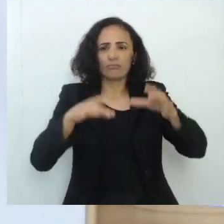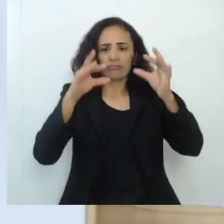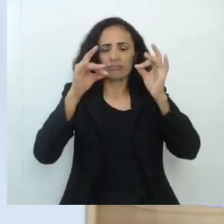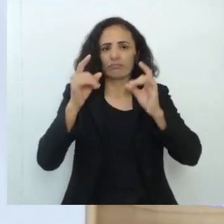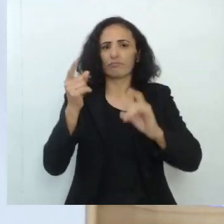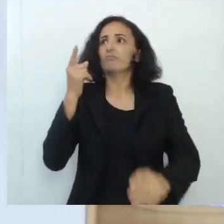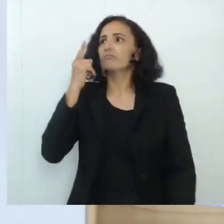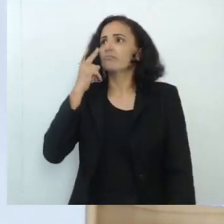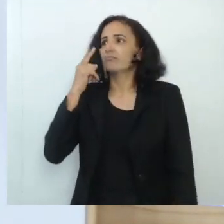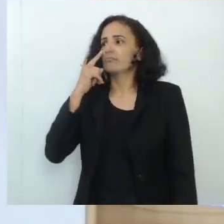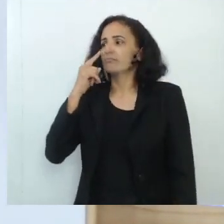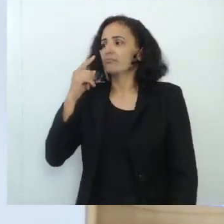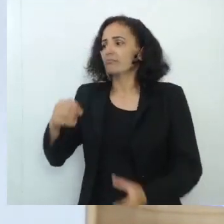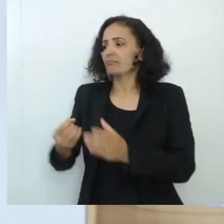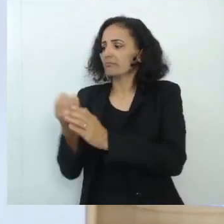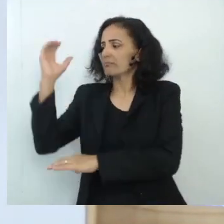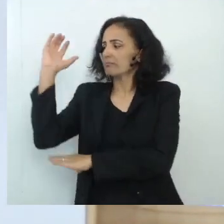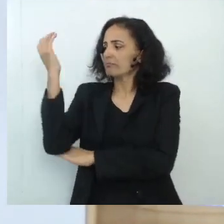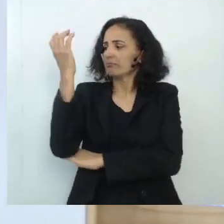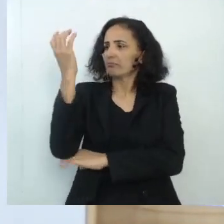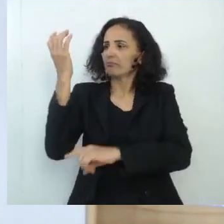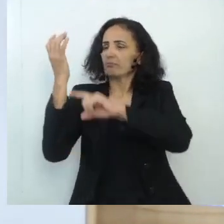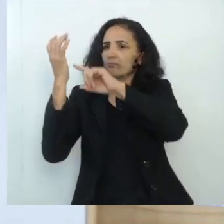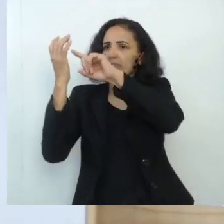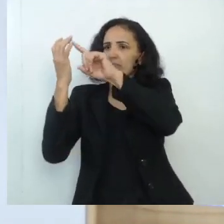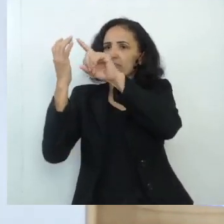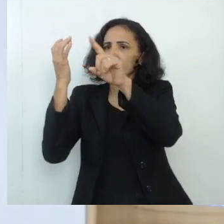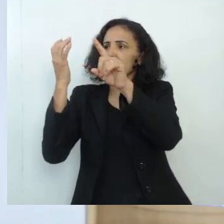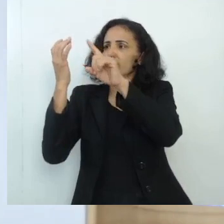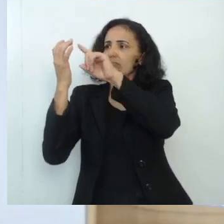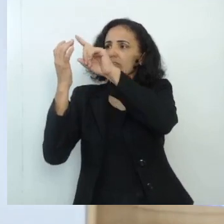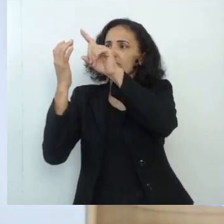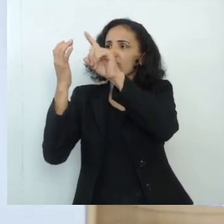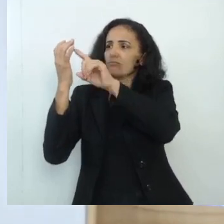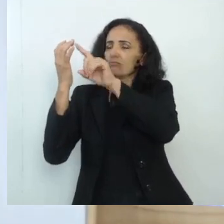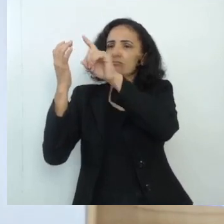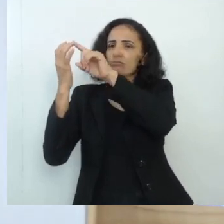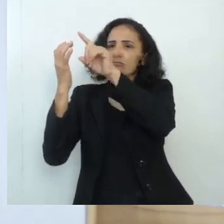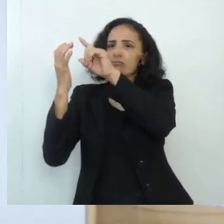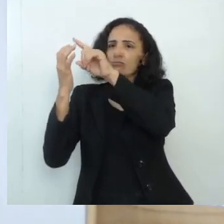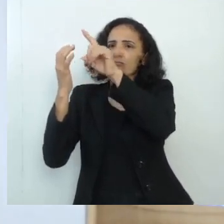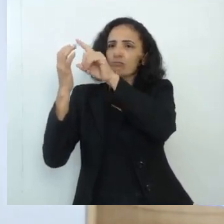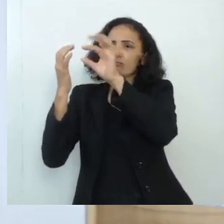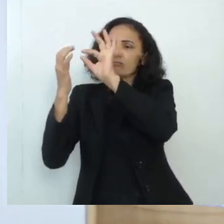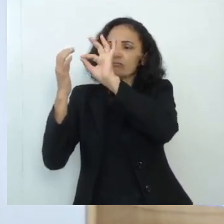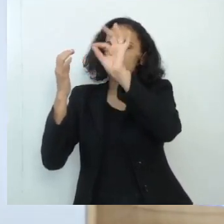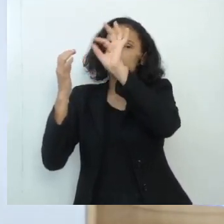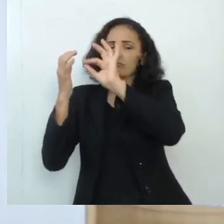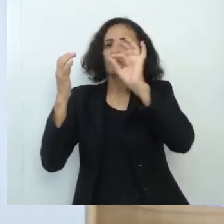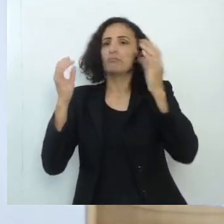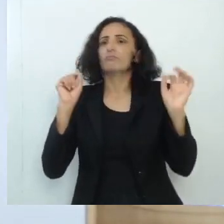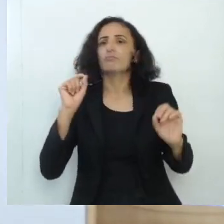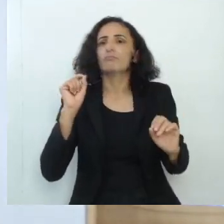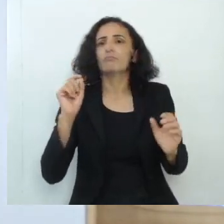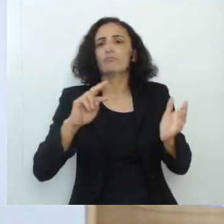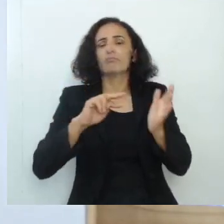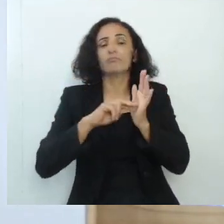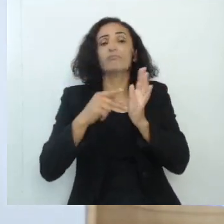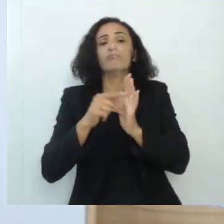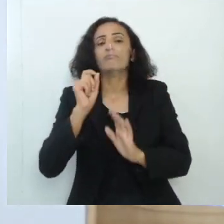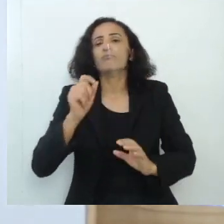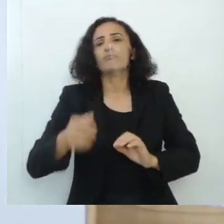desse da folha da samambaia, porque o todo é uma folha, tá? Cada dentinho desse da folha, nós chamamos